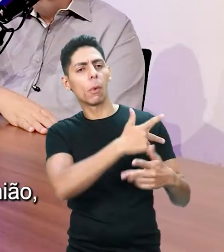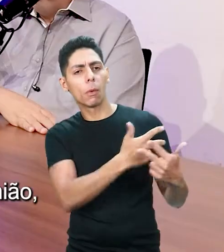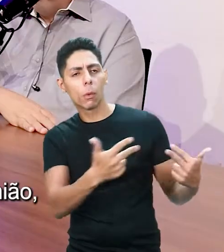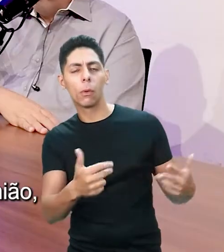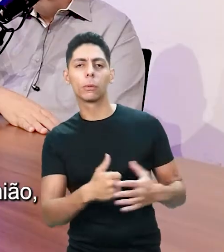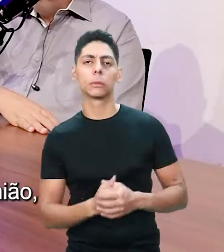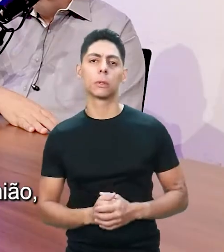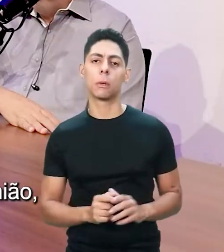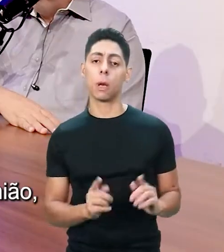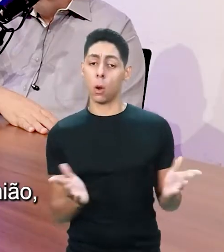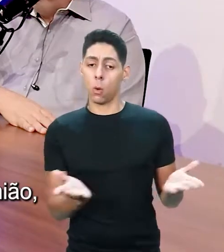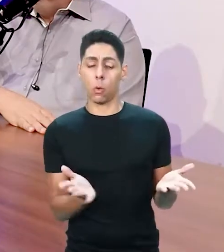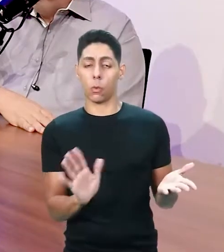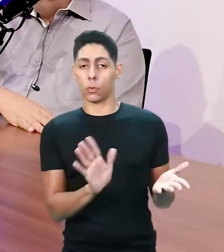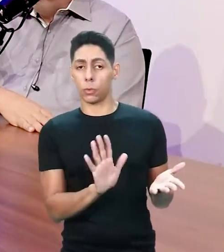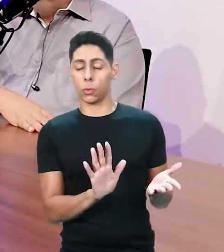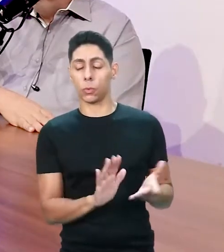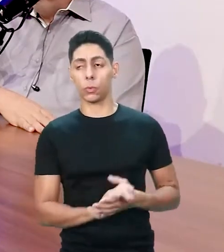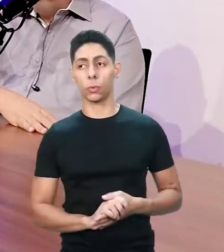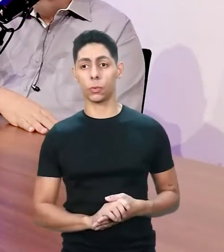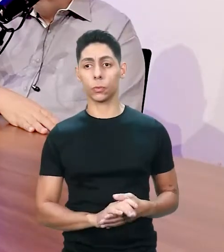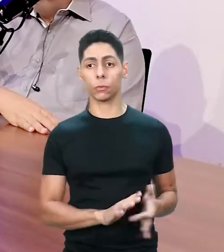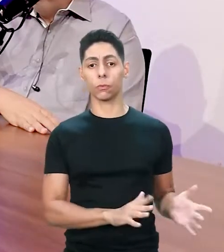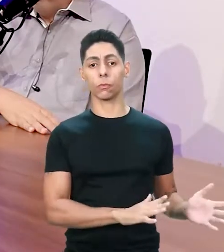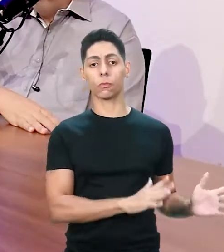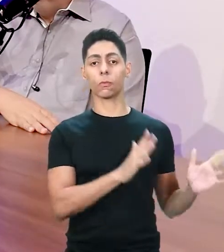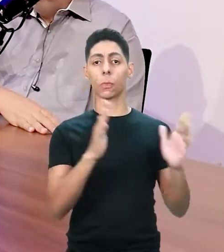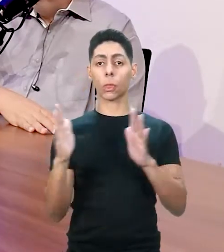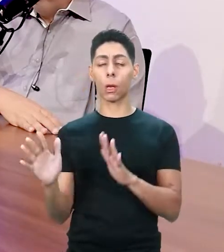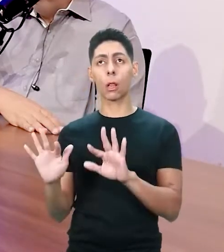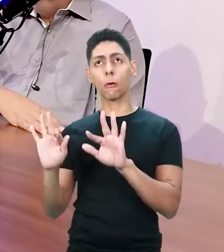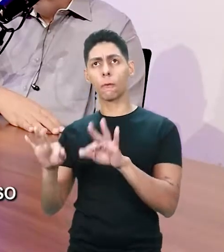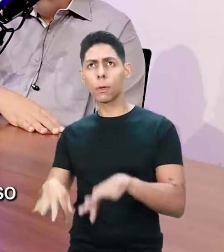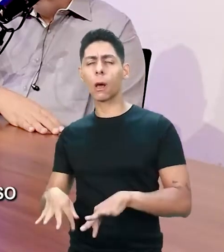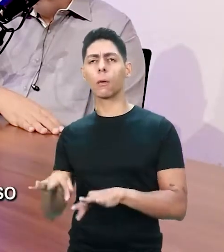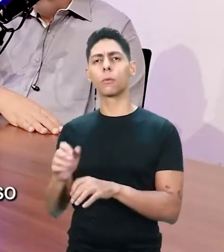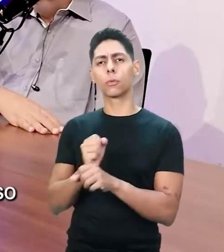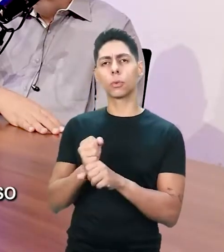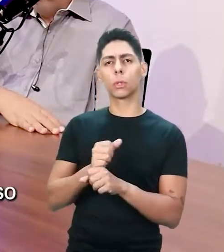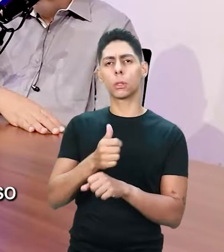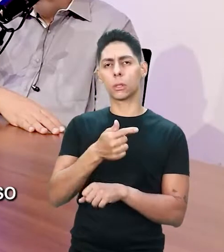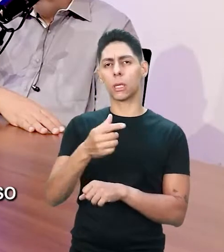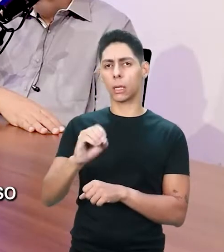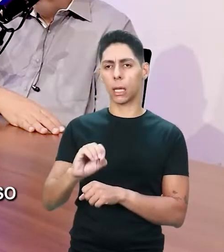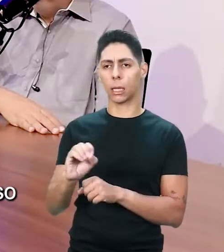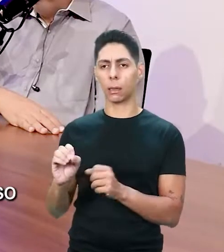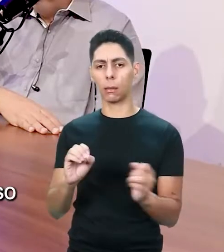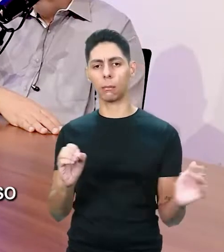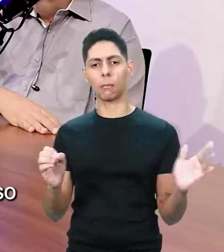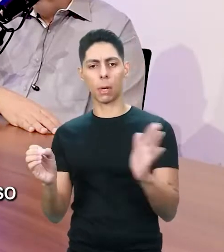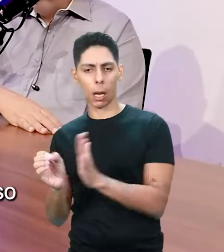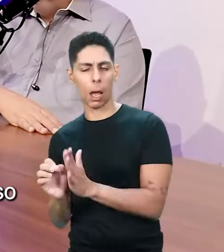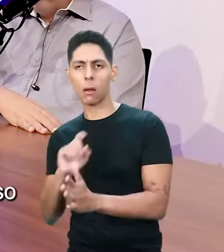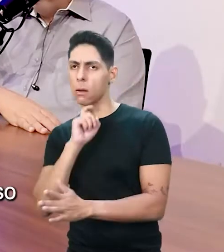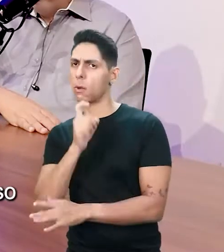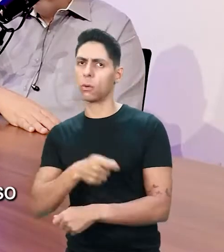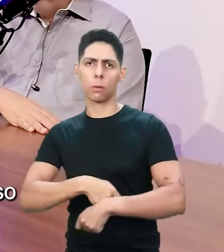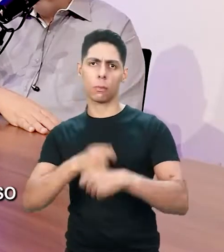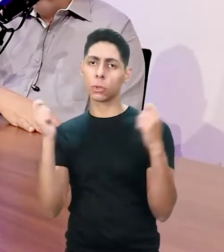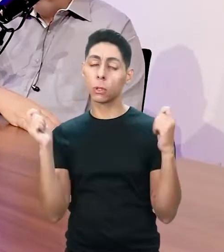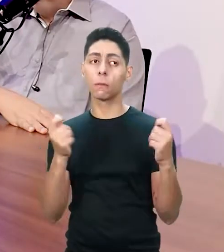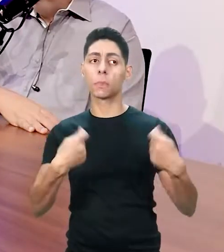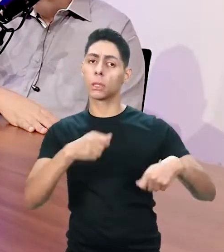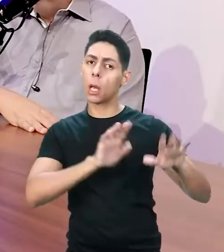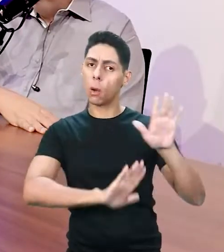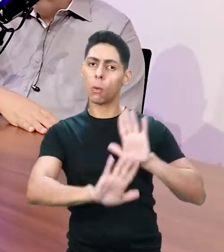tal. Hoje em dia não, ainda do final dos anos 70 para cá, impossível, né? Tem que fazer isso com muito